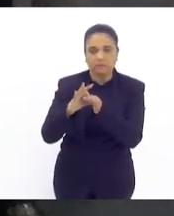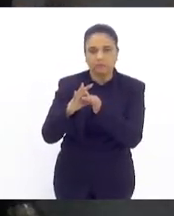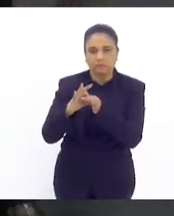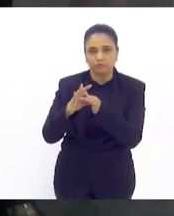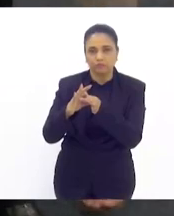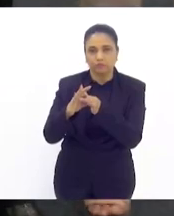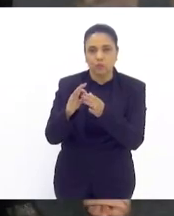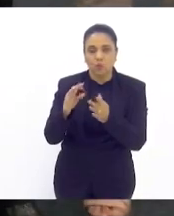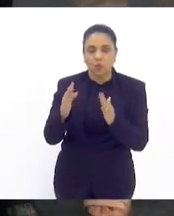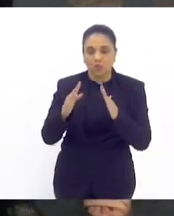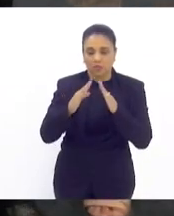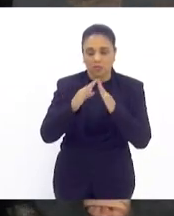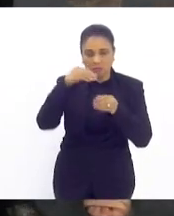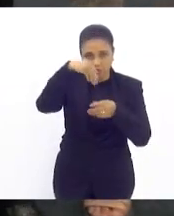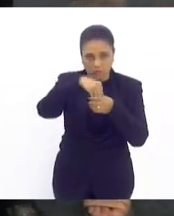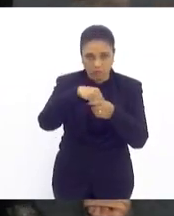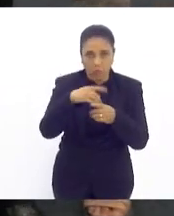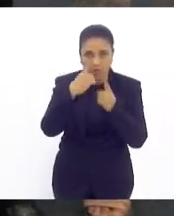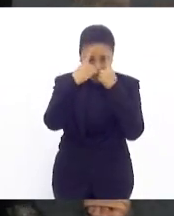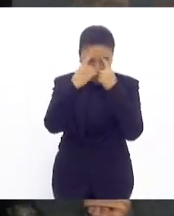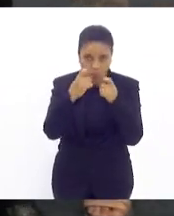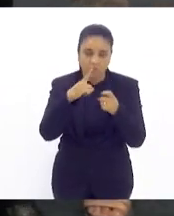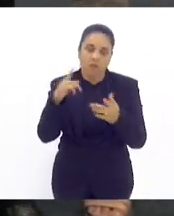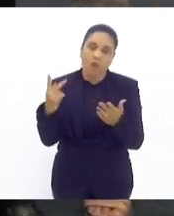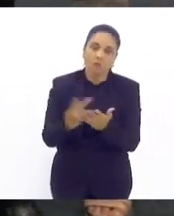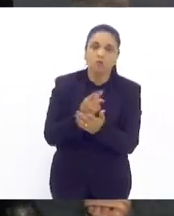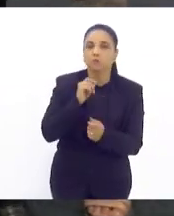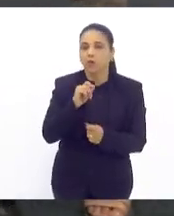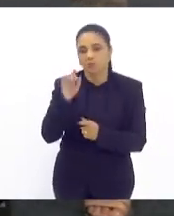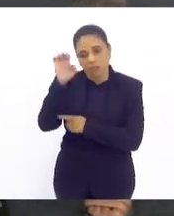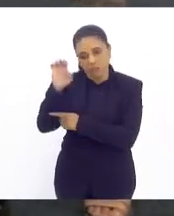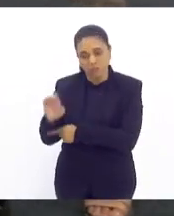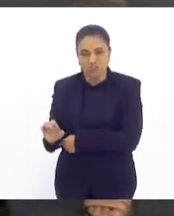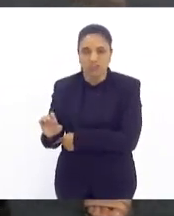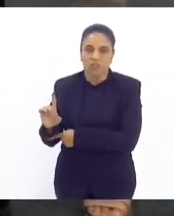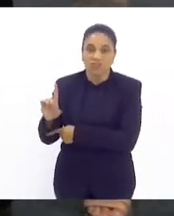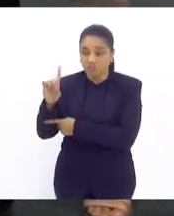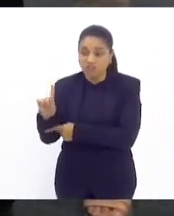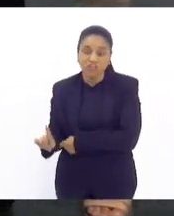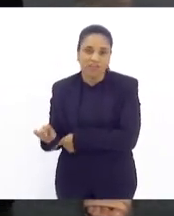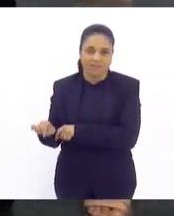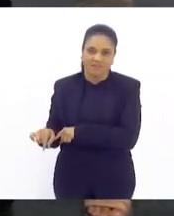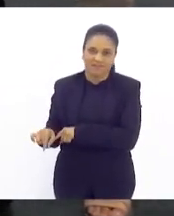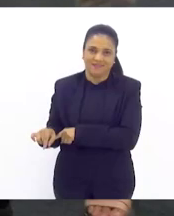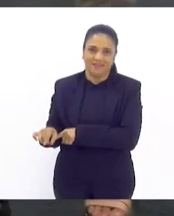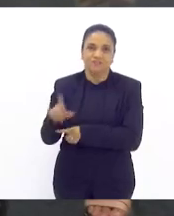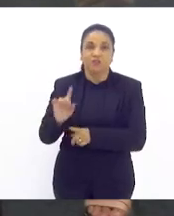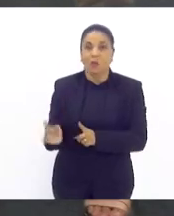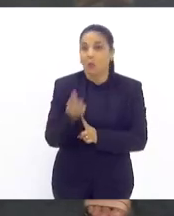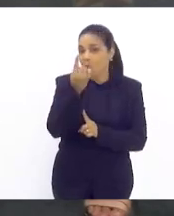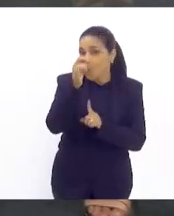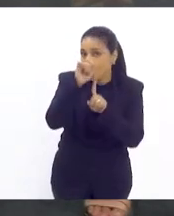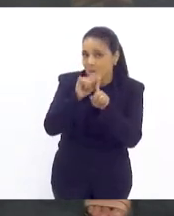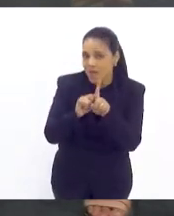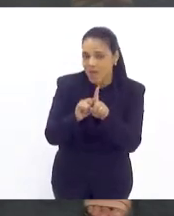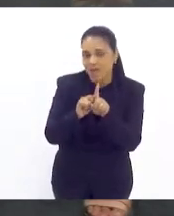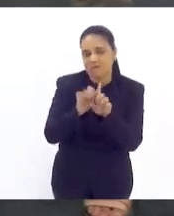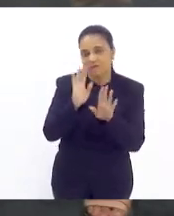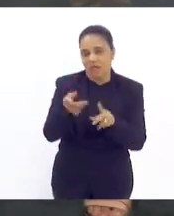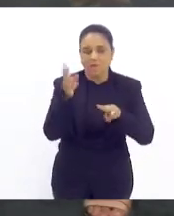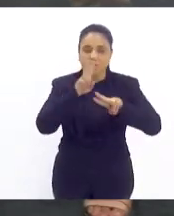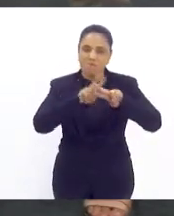e esses grupos de extrema direita e o segundo ponto que eu queria estar caindo sobre esse tema Senhor Presidente é que já faz mais de um mês que aconteceu nessas prisões